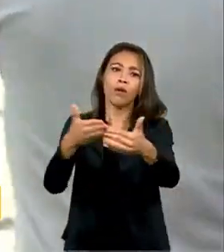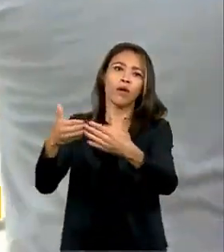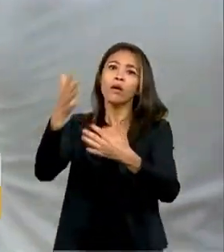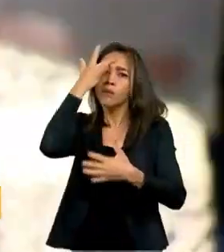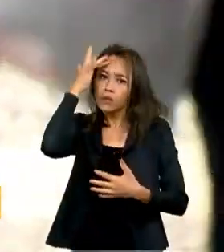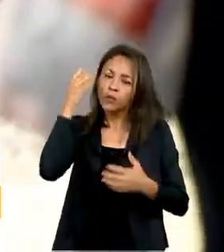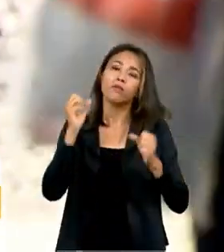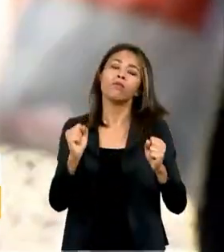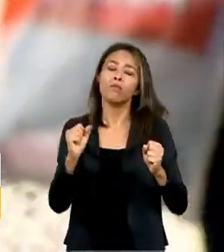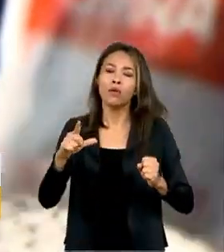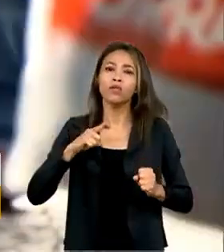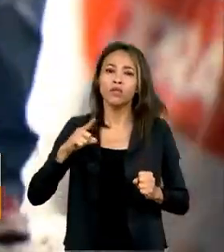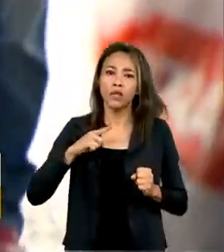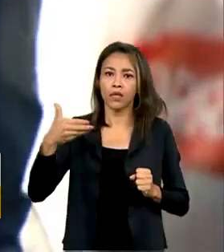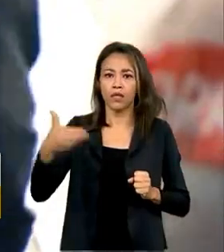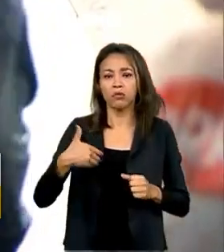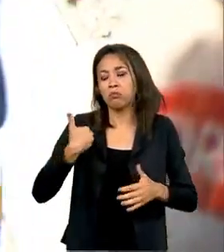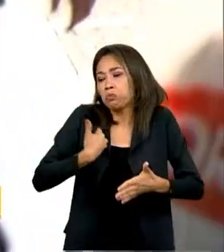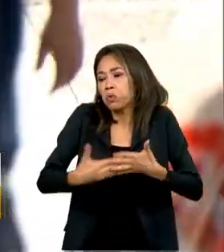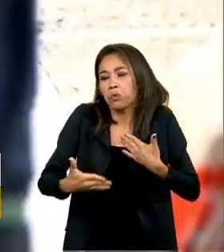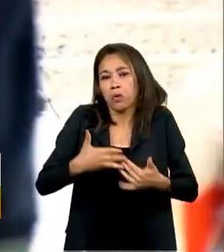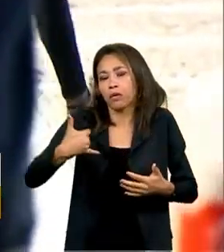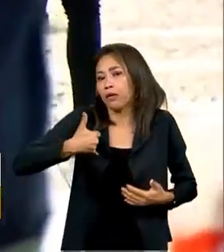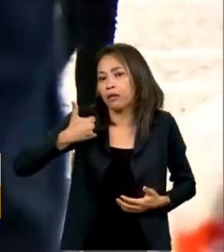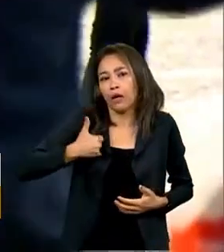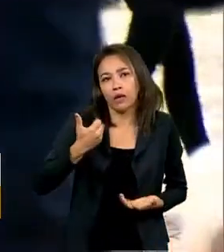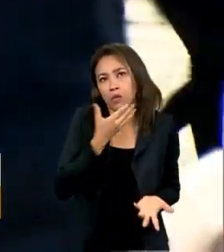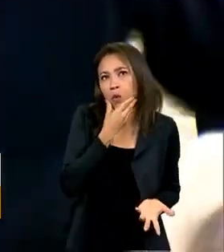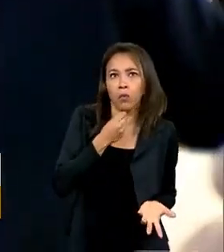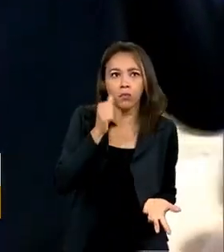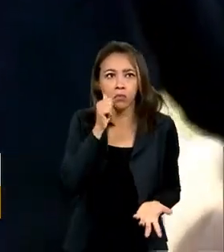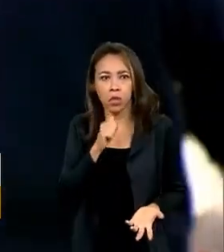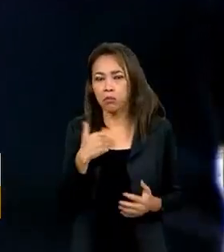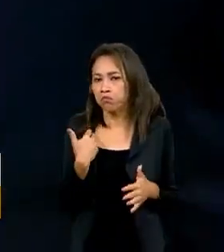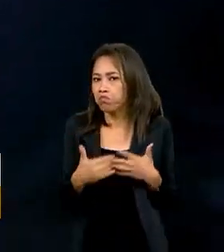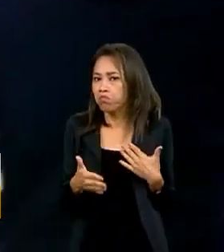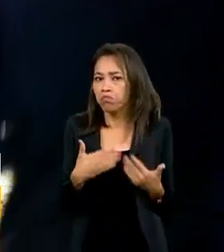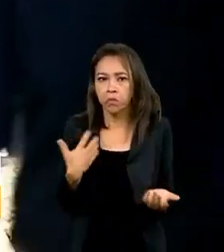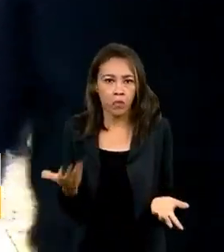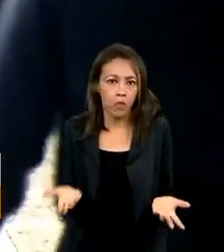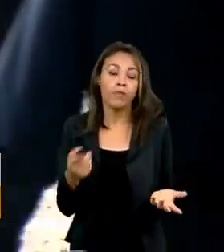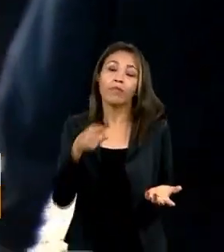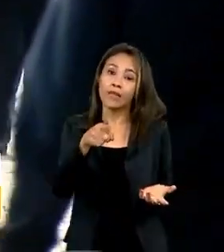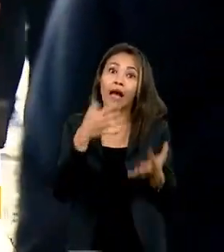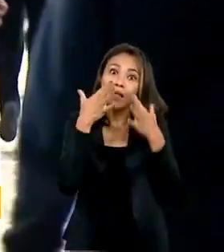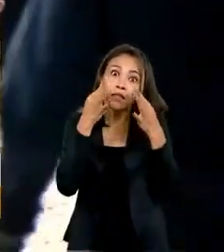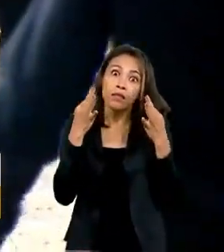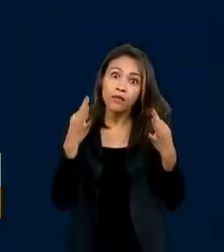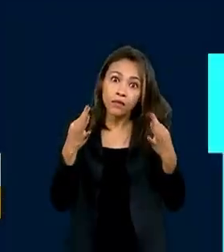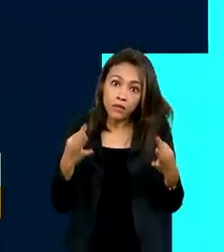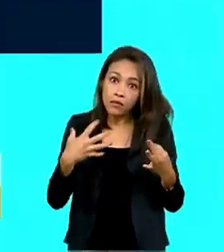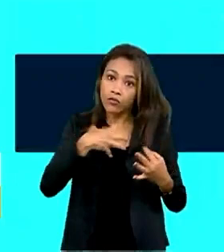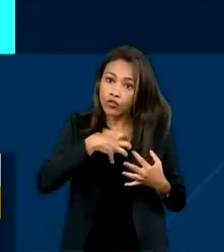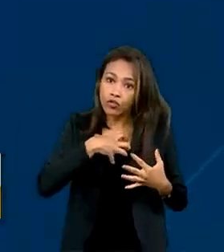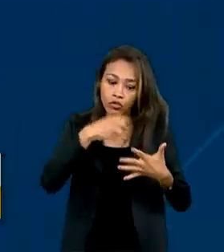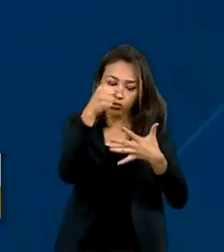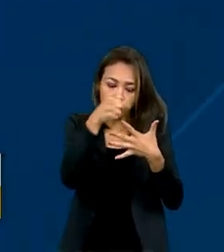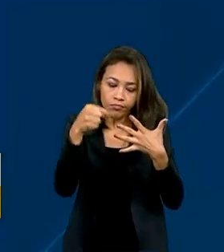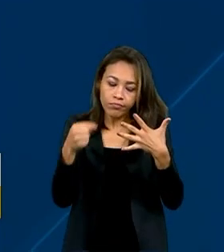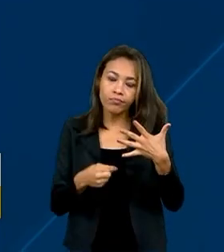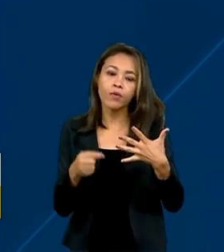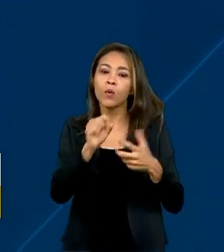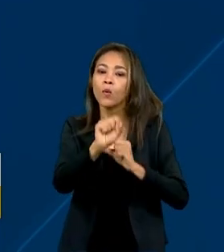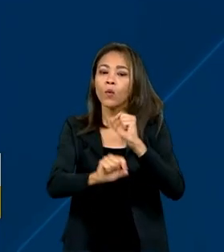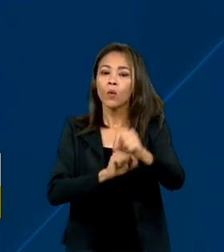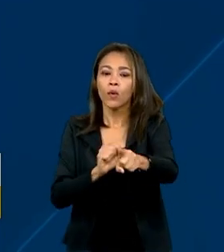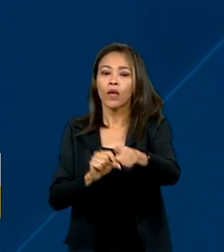vascular cerebral, não importa a idade ou o sexo. Os especialistas recomendam ficar atento aos sintomas. Uma dica é usar